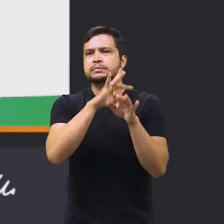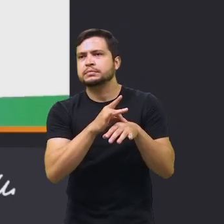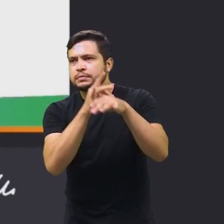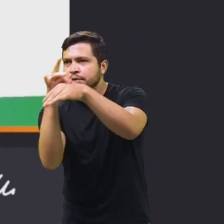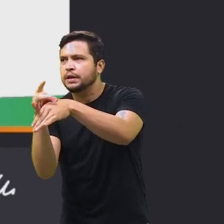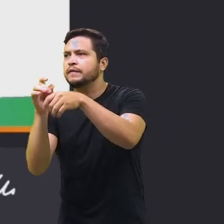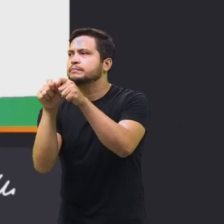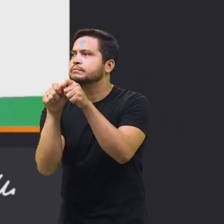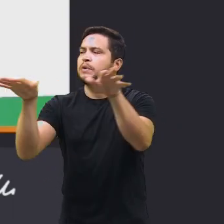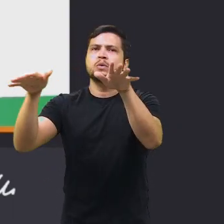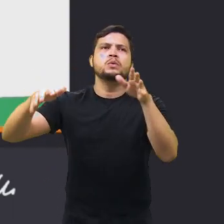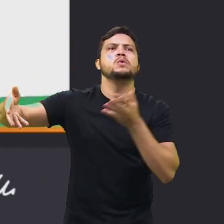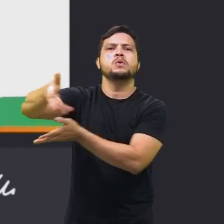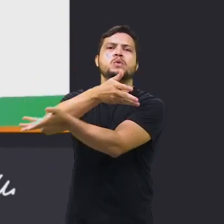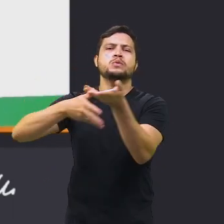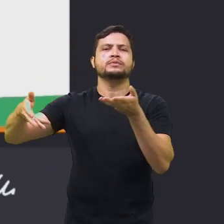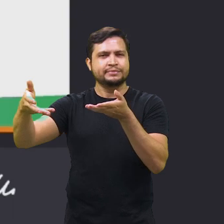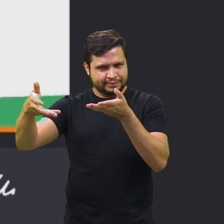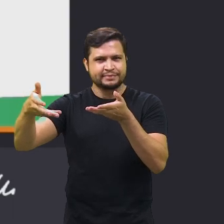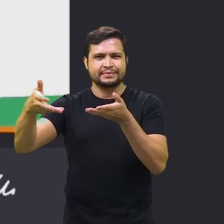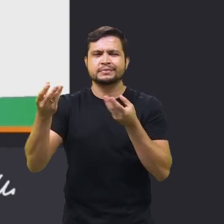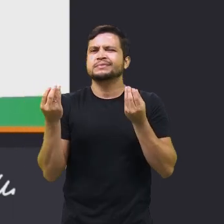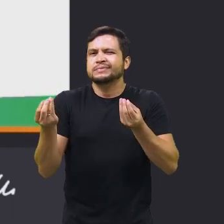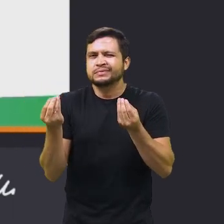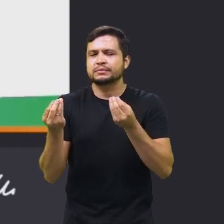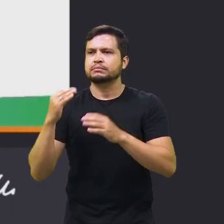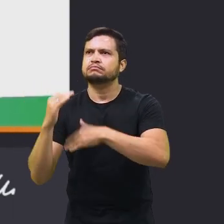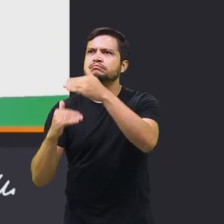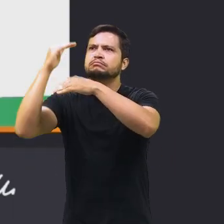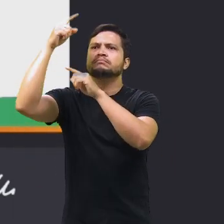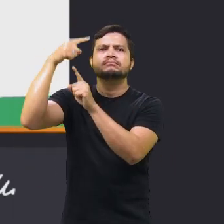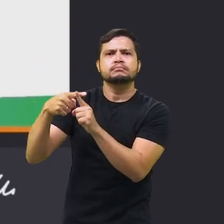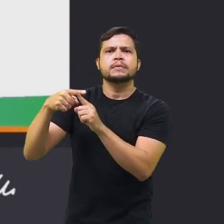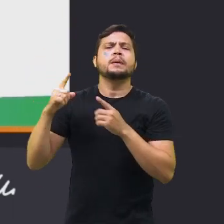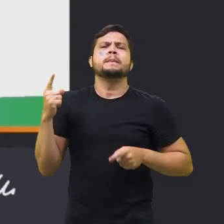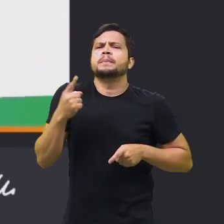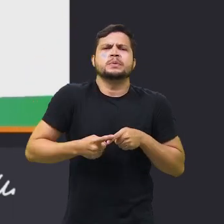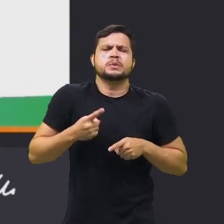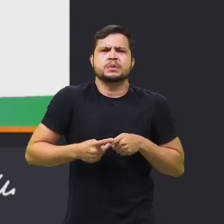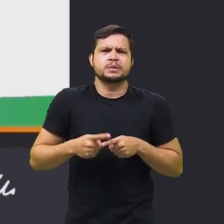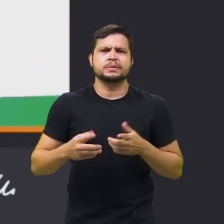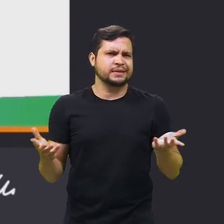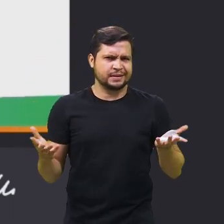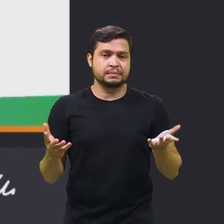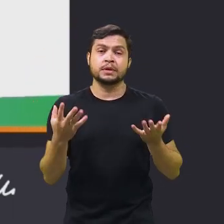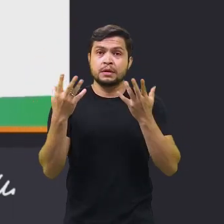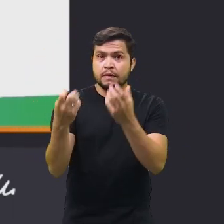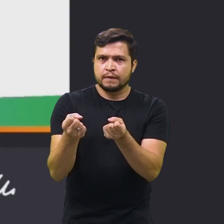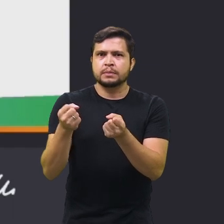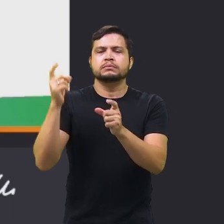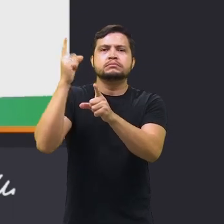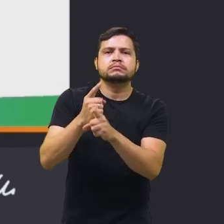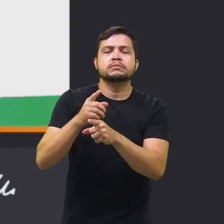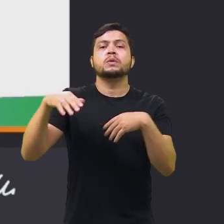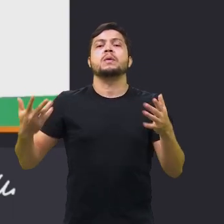as angiospermas, essa coevolução foi vantajosa ou seja, ele quer saber por que essa associação